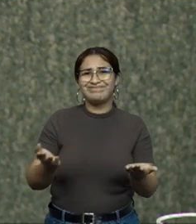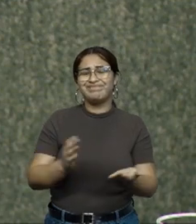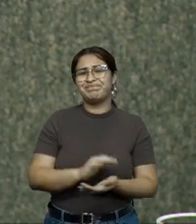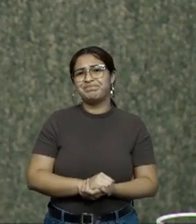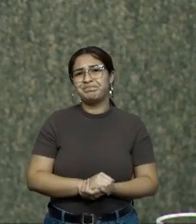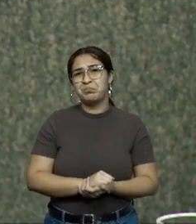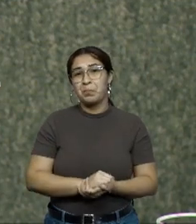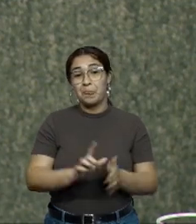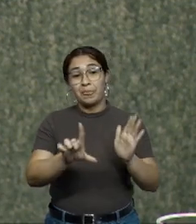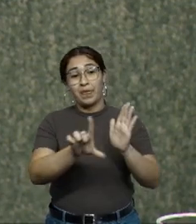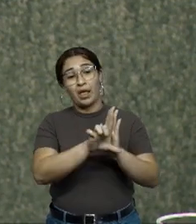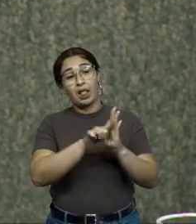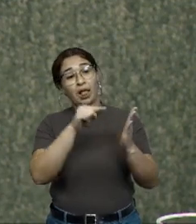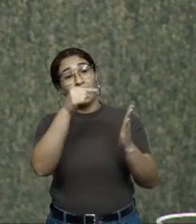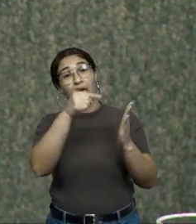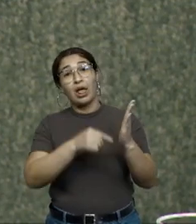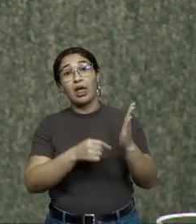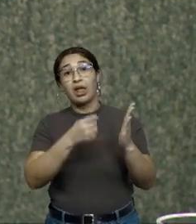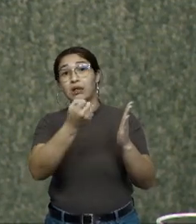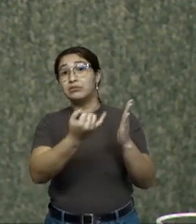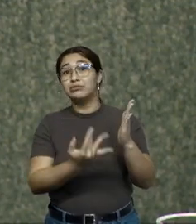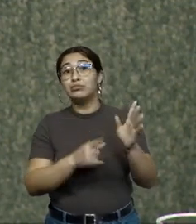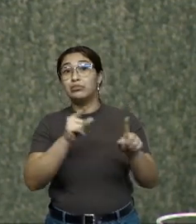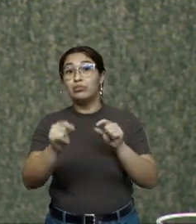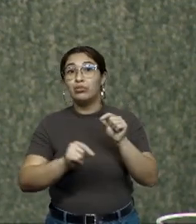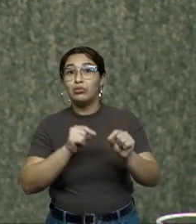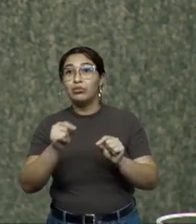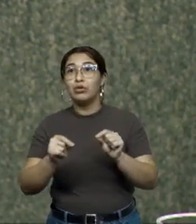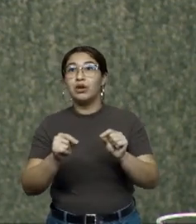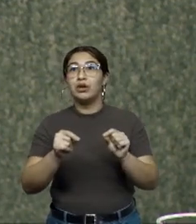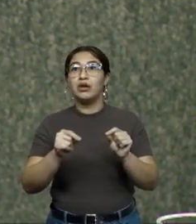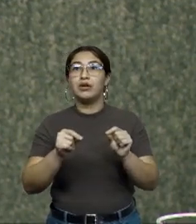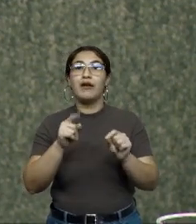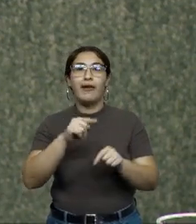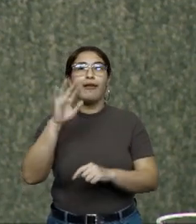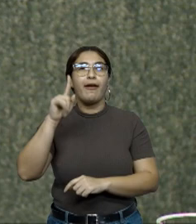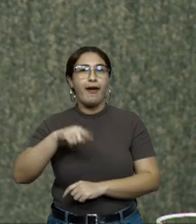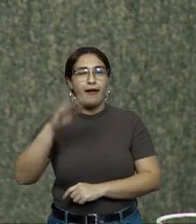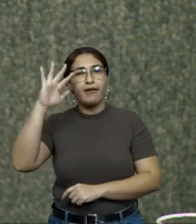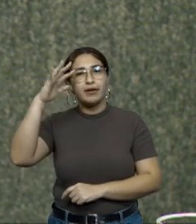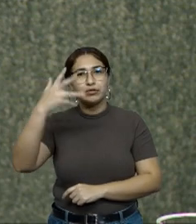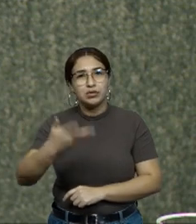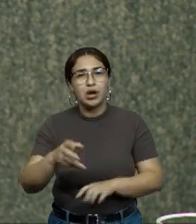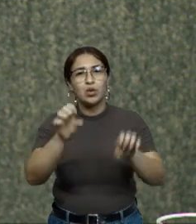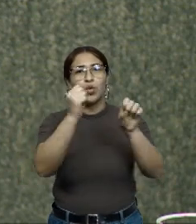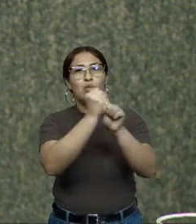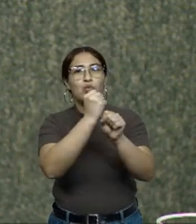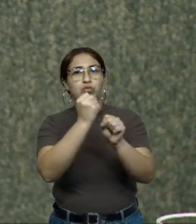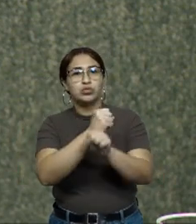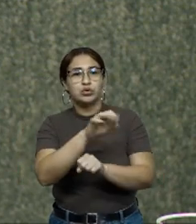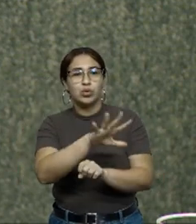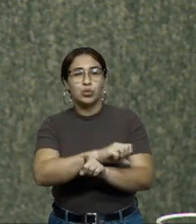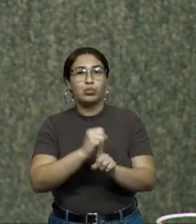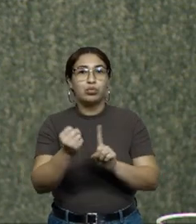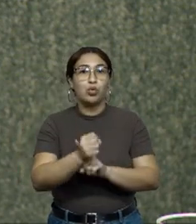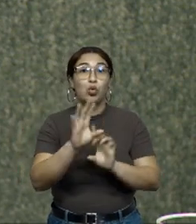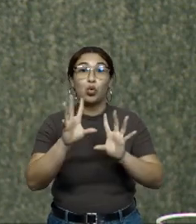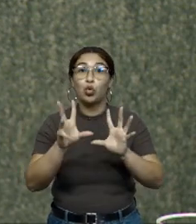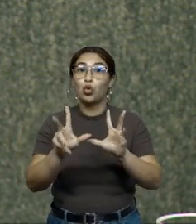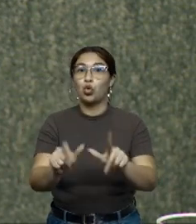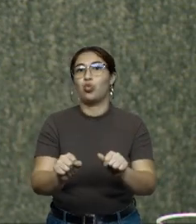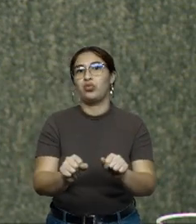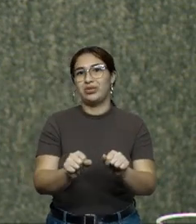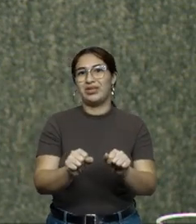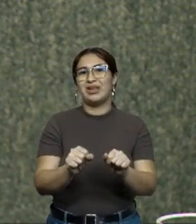que diz a lei porque acredito que a lei já é o resultado de uma construção da sociedade de décadas e